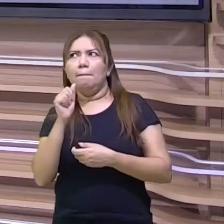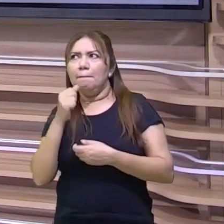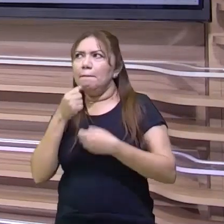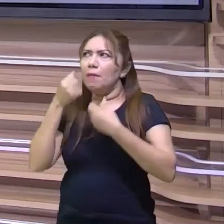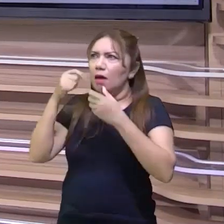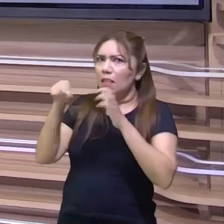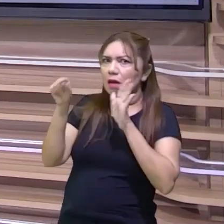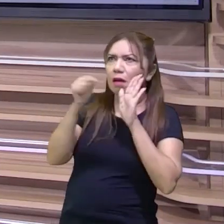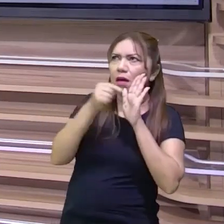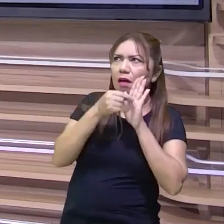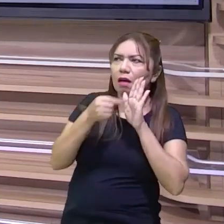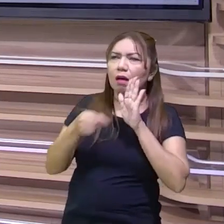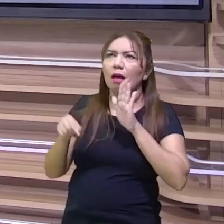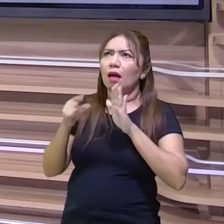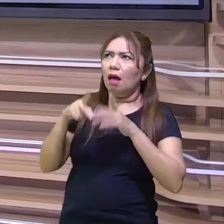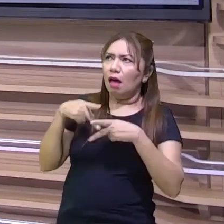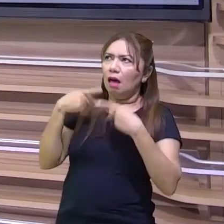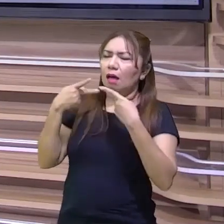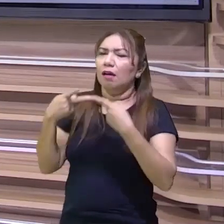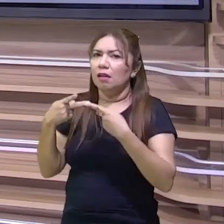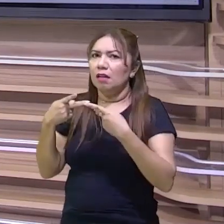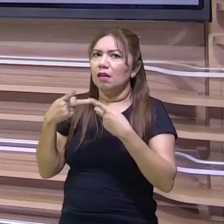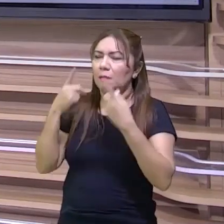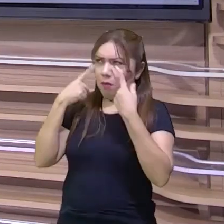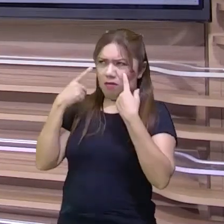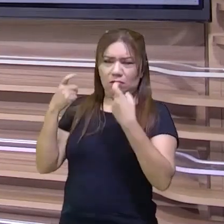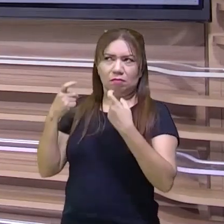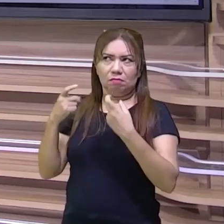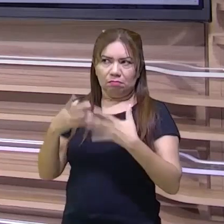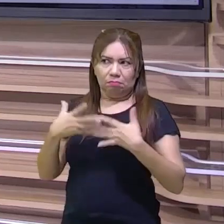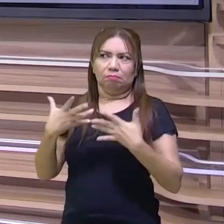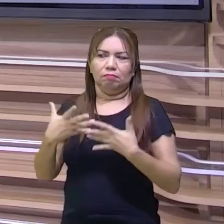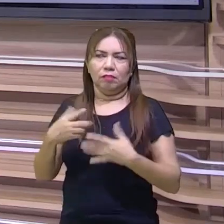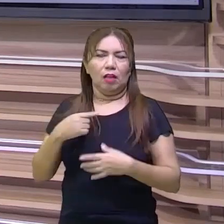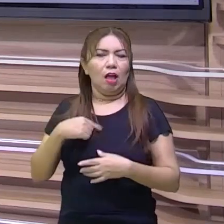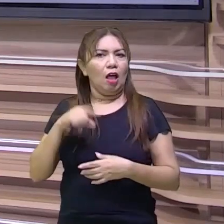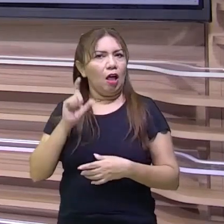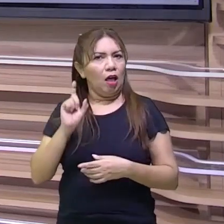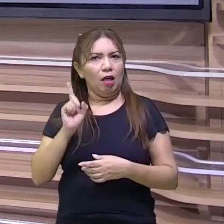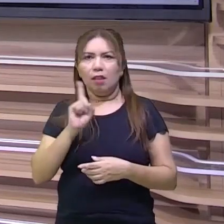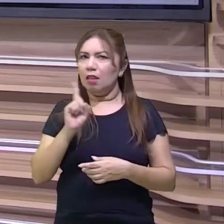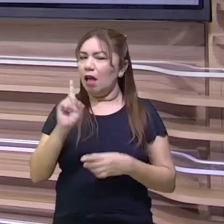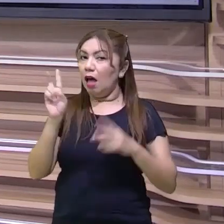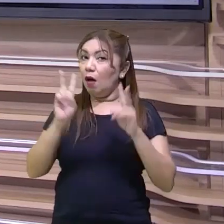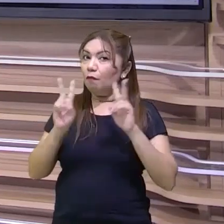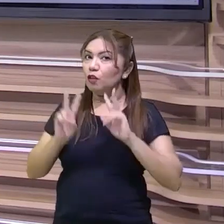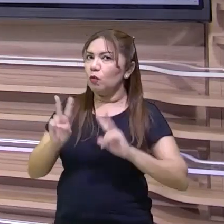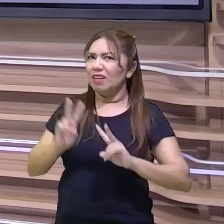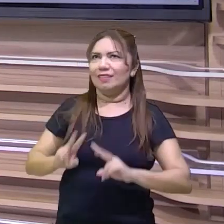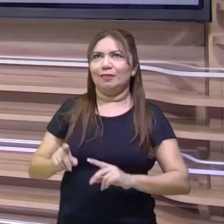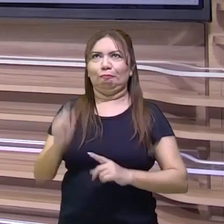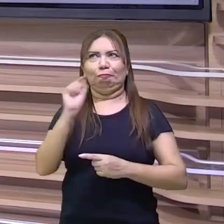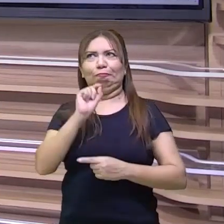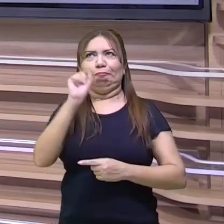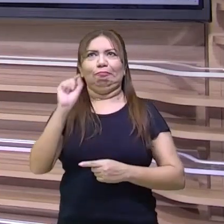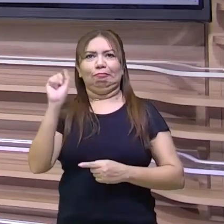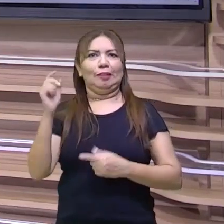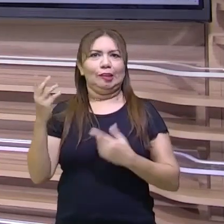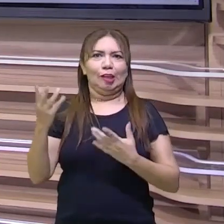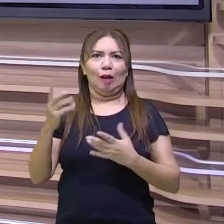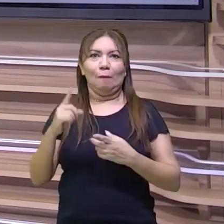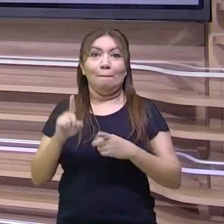parágrafo. Parece que eu estou visualizando algum acento lá. Não, eu não estou visualizando, mas eu estou falando de uma forma